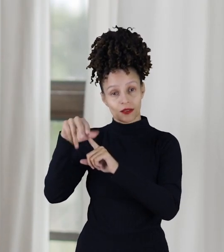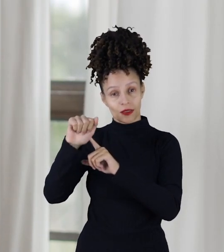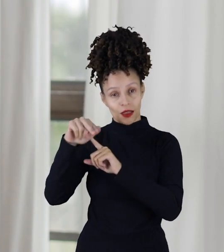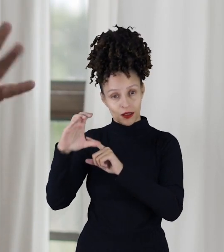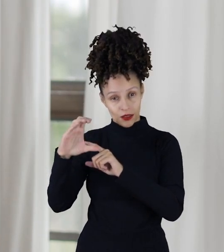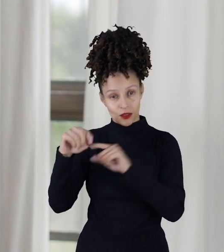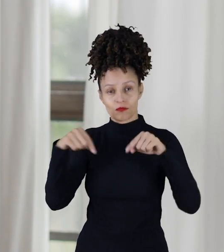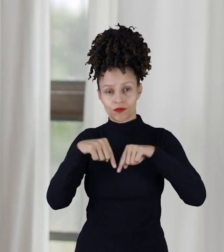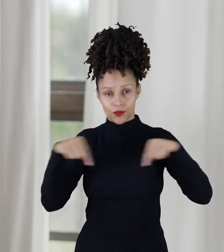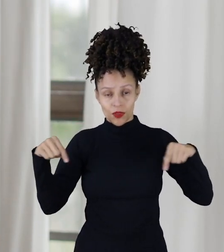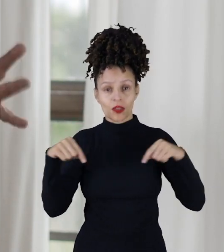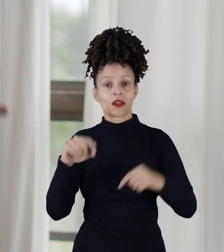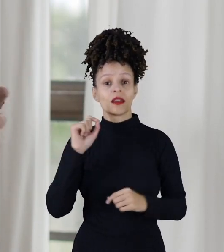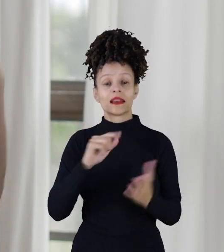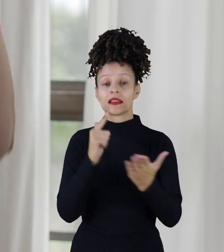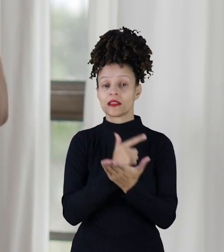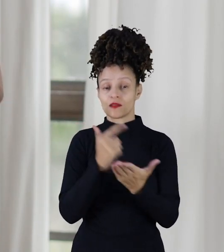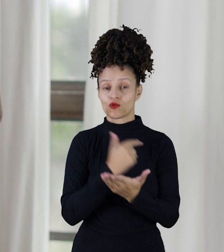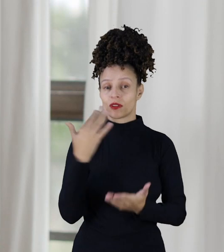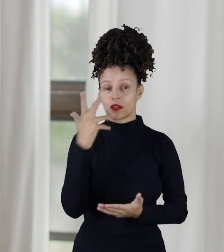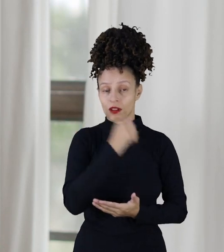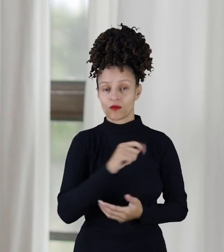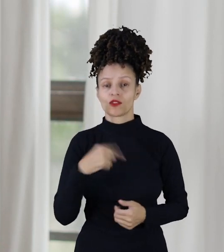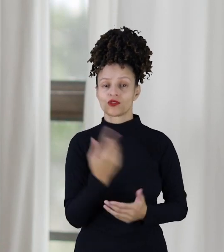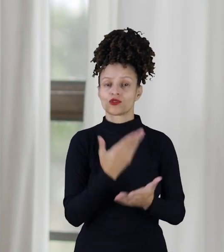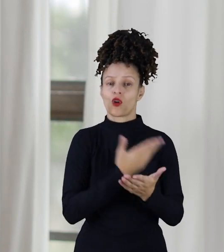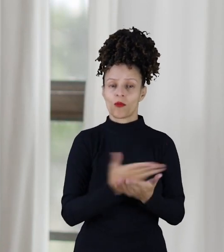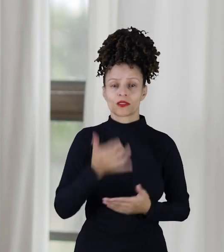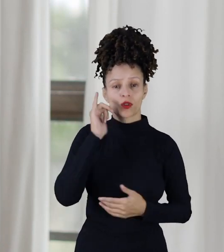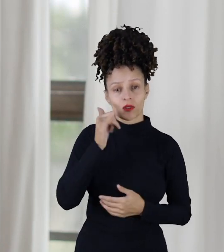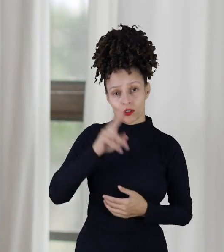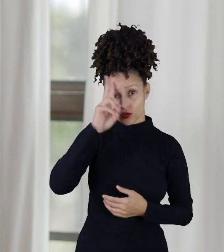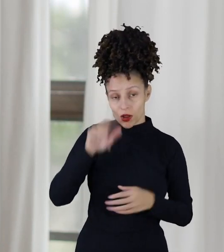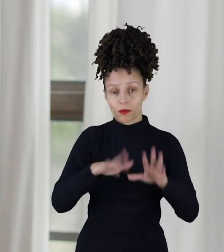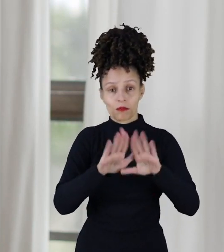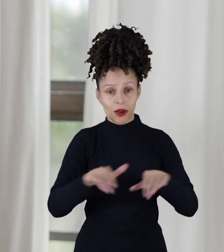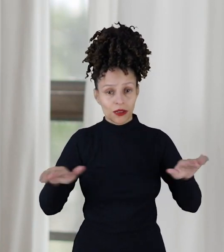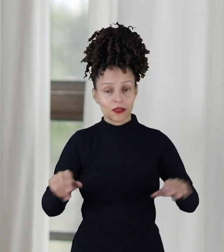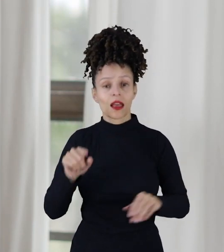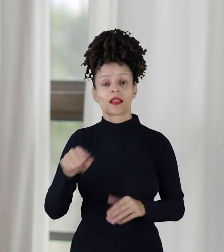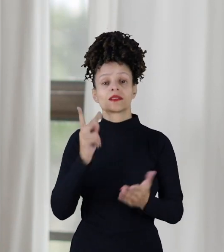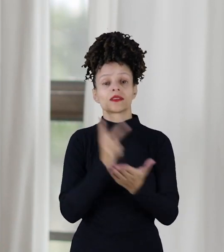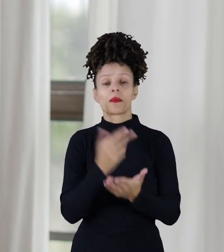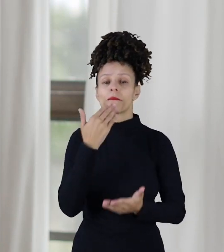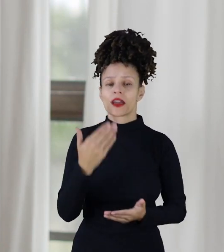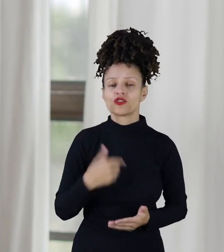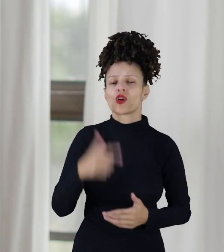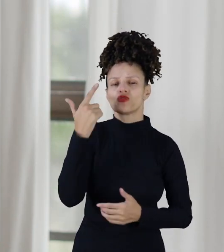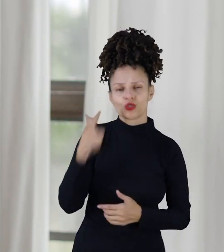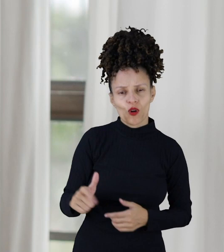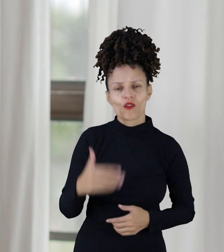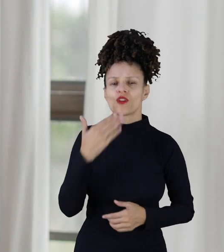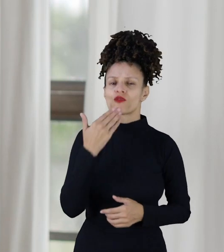Romance, que é um livro incrível, em que ele comenta exatamente isso, que a gente começa contando histórias para as crianças, e elas